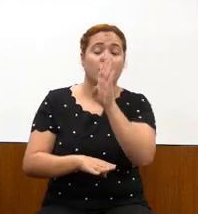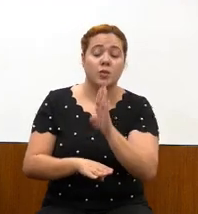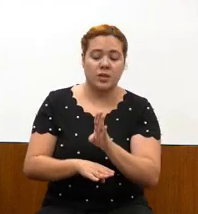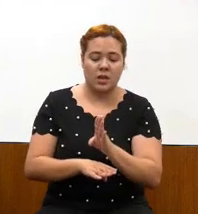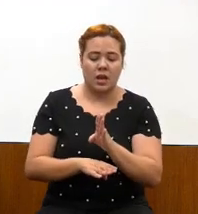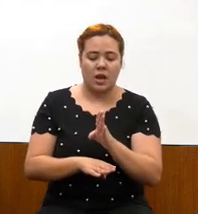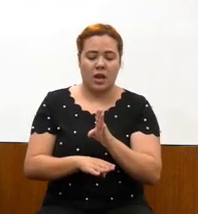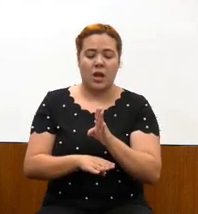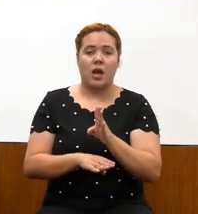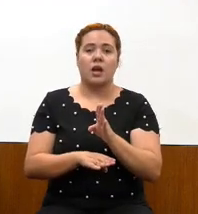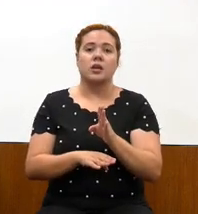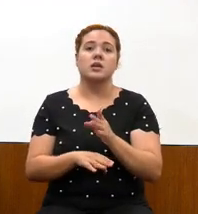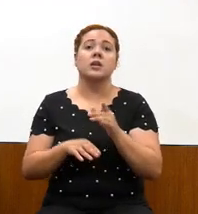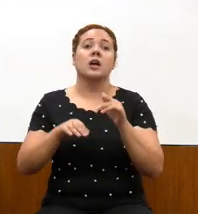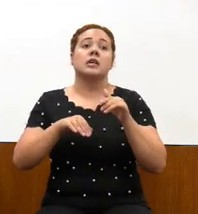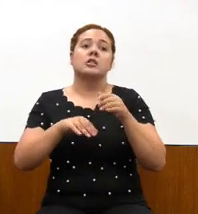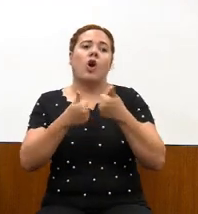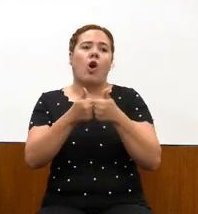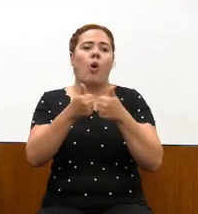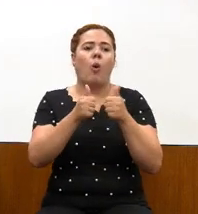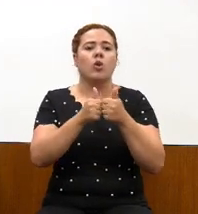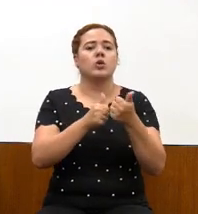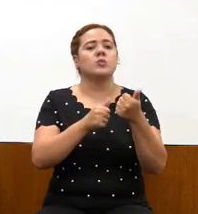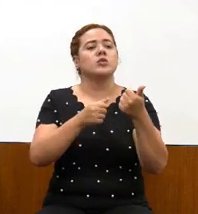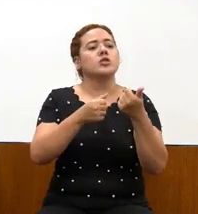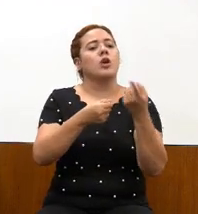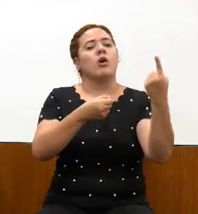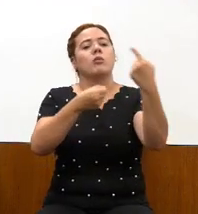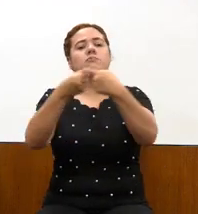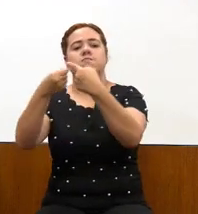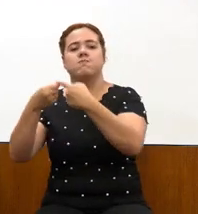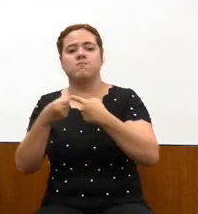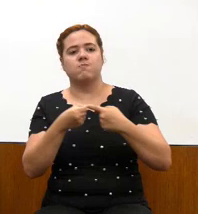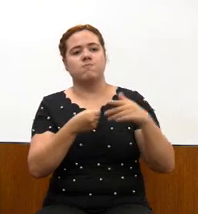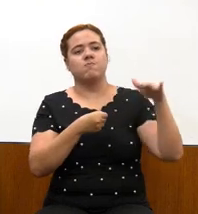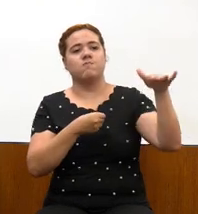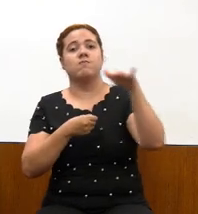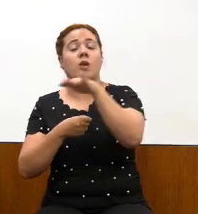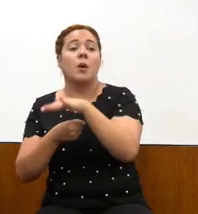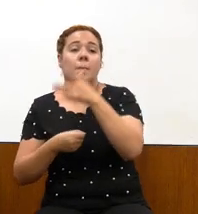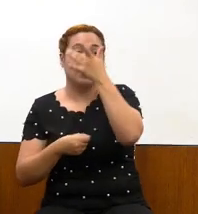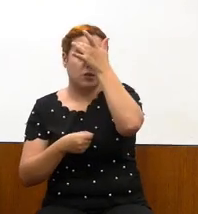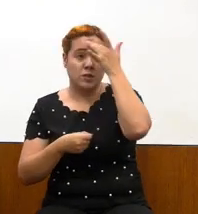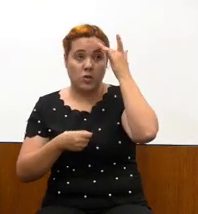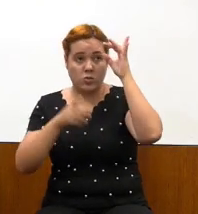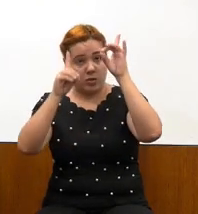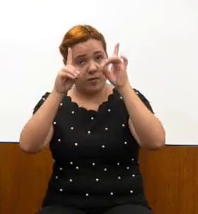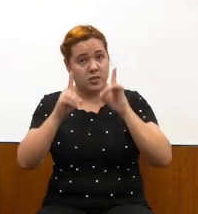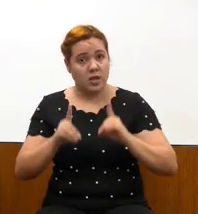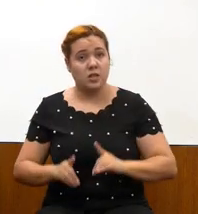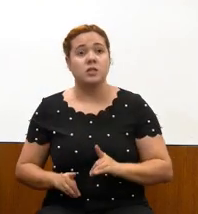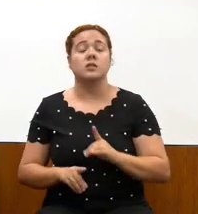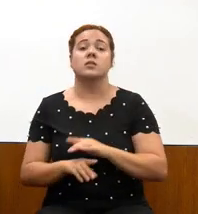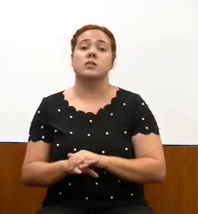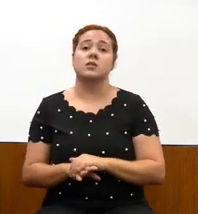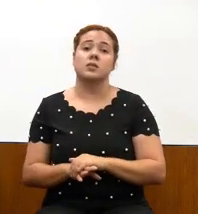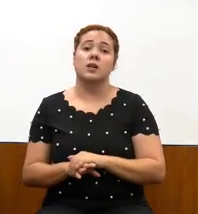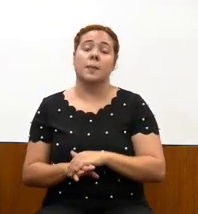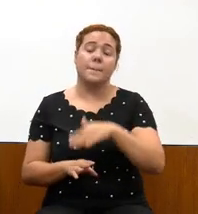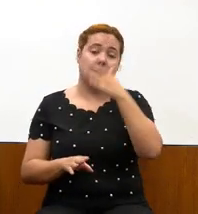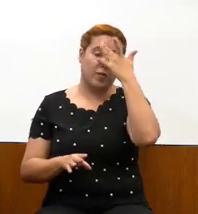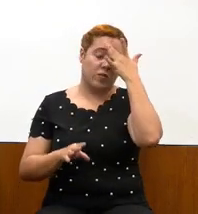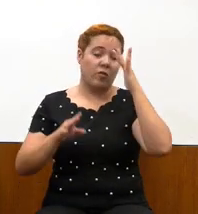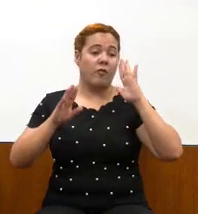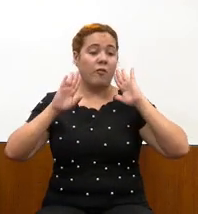Serviço Intermunicipal de Transporte Coletivo de Passageiros para pessoas com deficiência, em especial ênfase